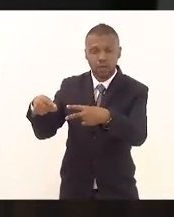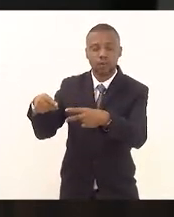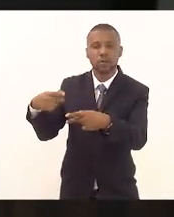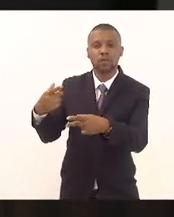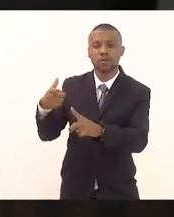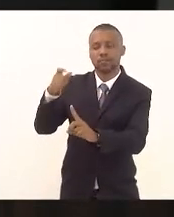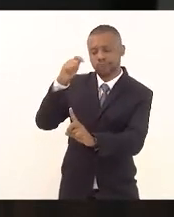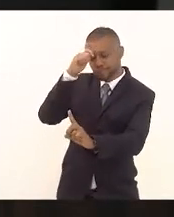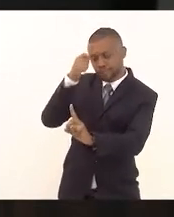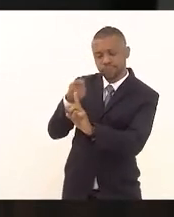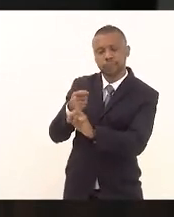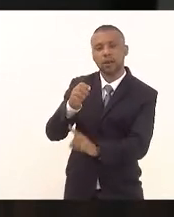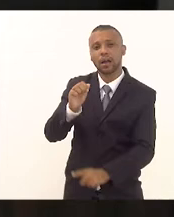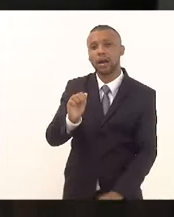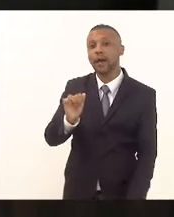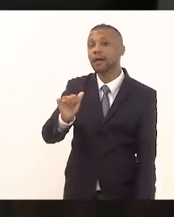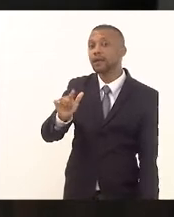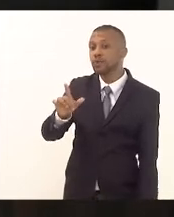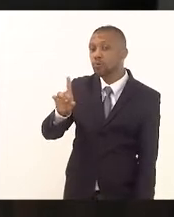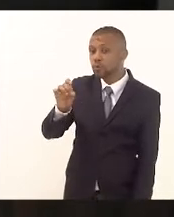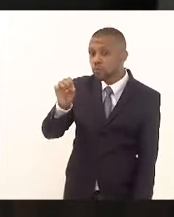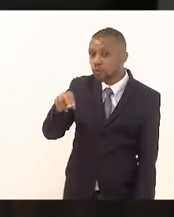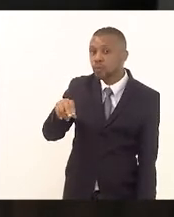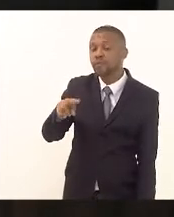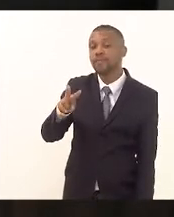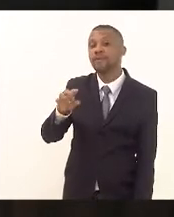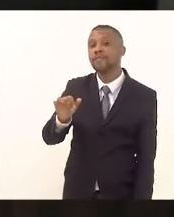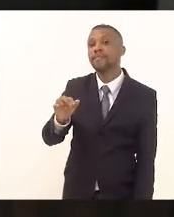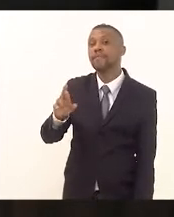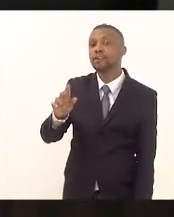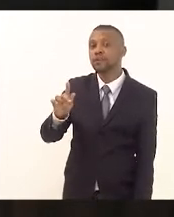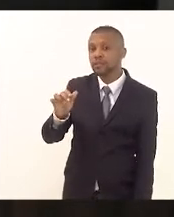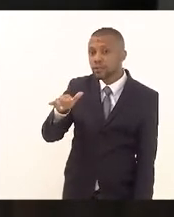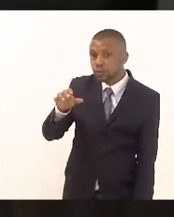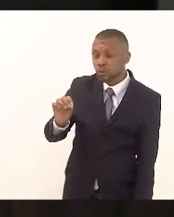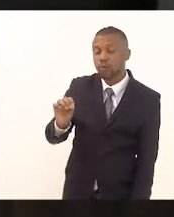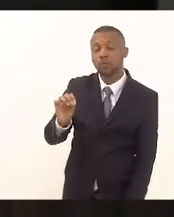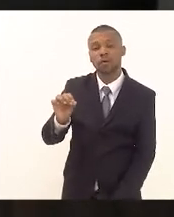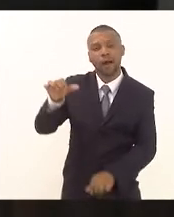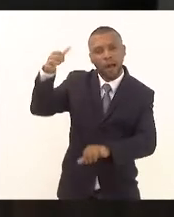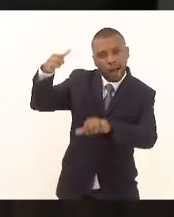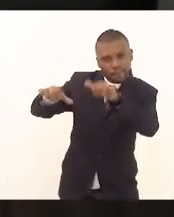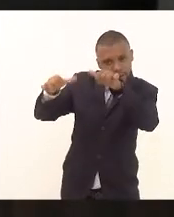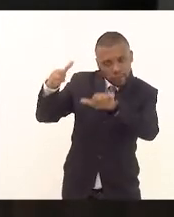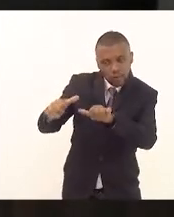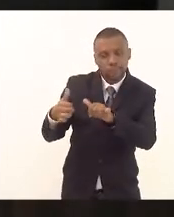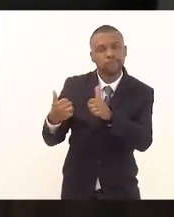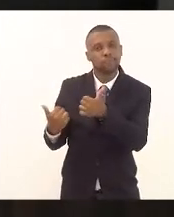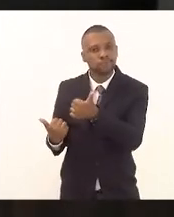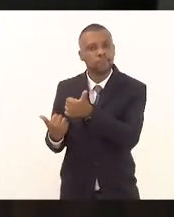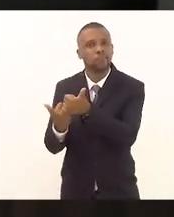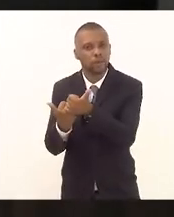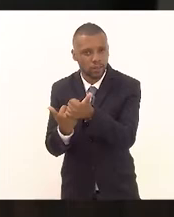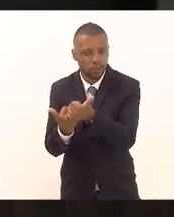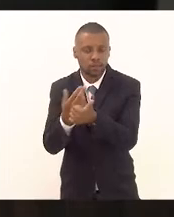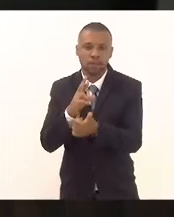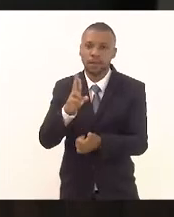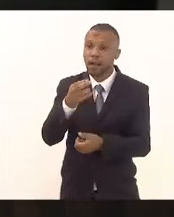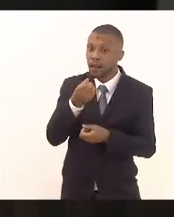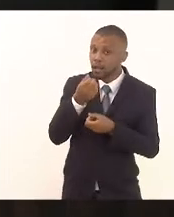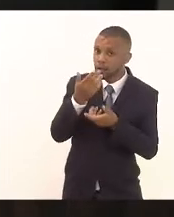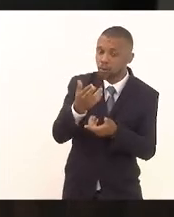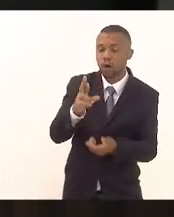Aildo Virgínio Carolina. Parecer da Comissão de Normas Internas e Proporções Externas, favorável, relator Rosenberg